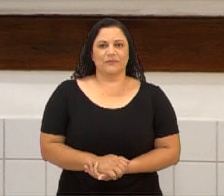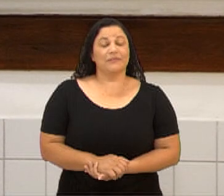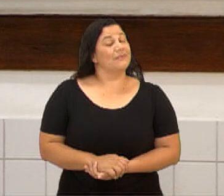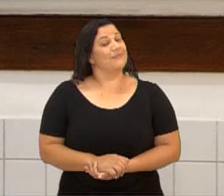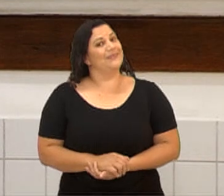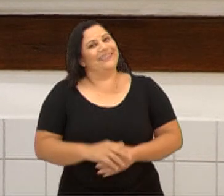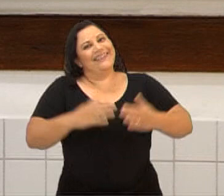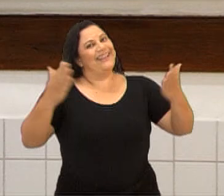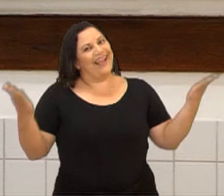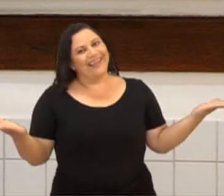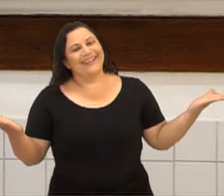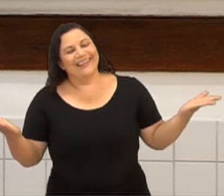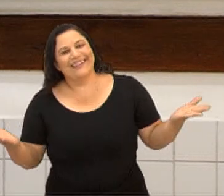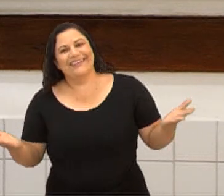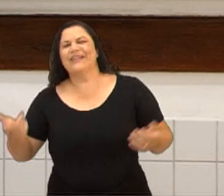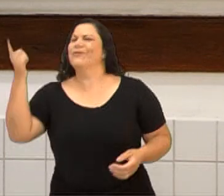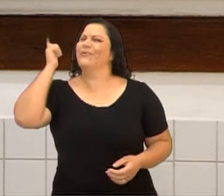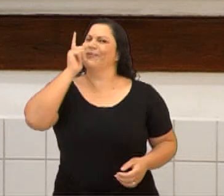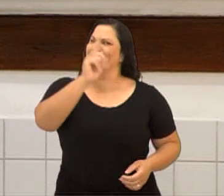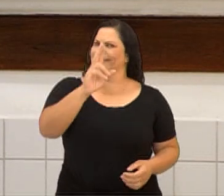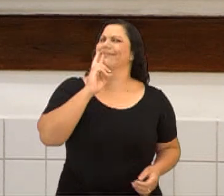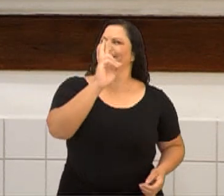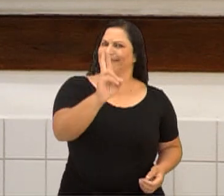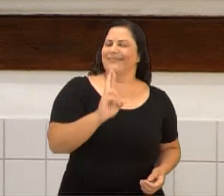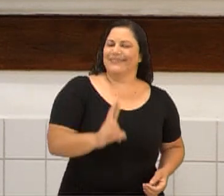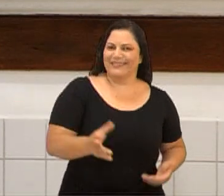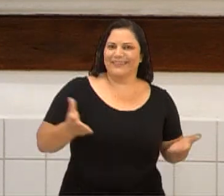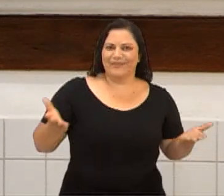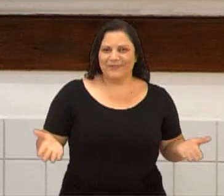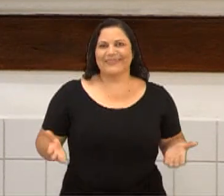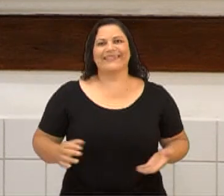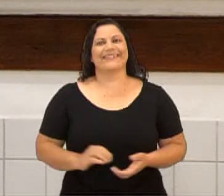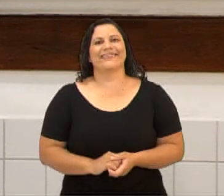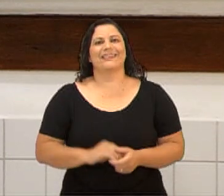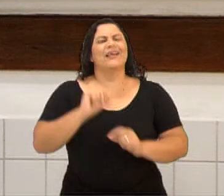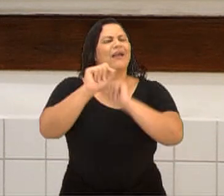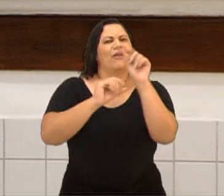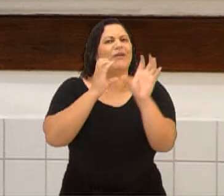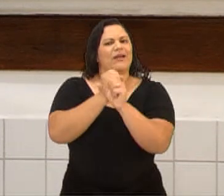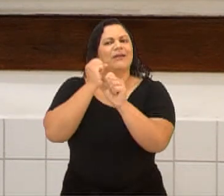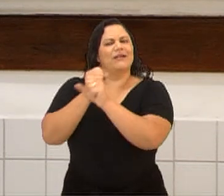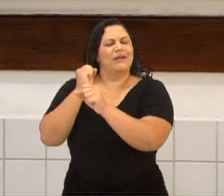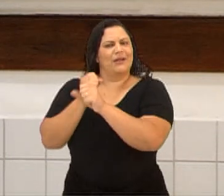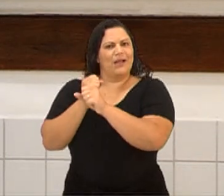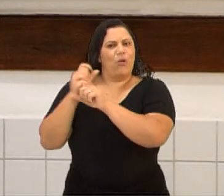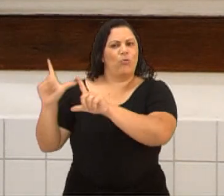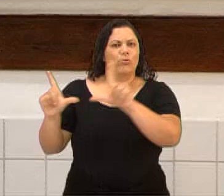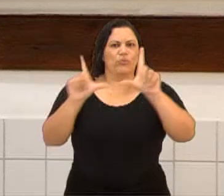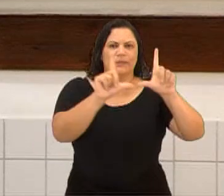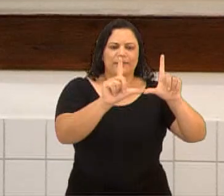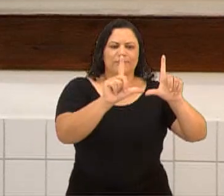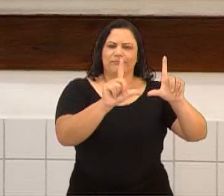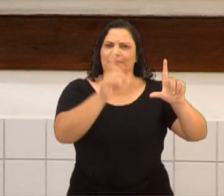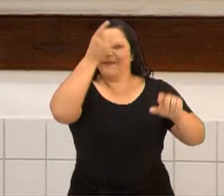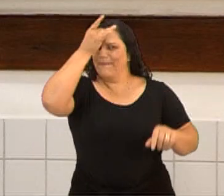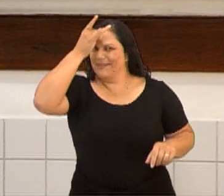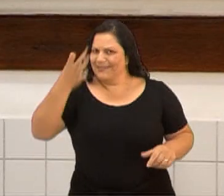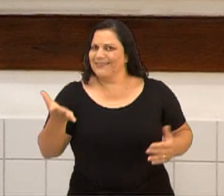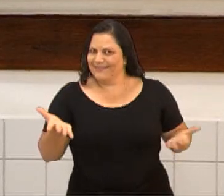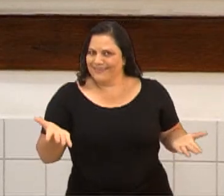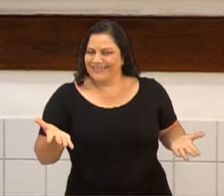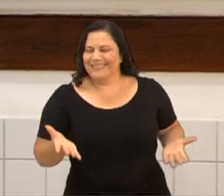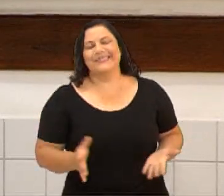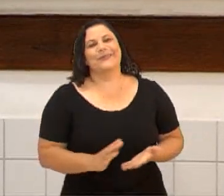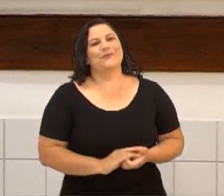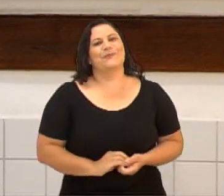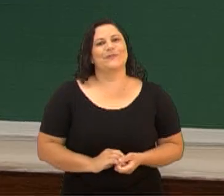E aí, galerinha, conseguiram resolver? Qual é o cálculo da área do quadrado? Eu acho que é um dos mais fáceis que a gente tem para fazer,